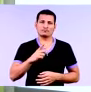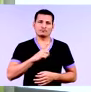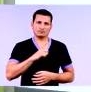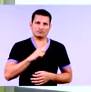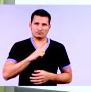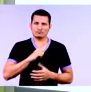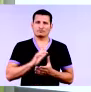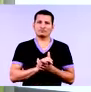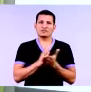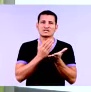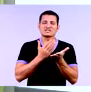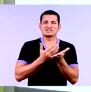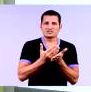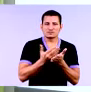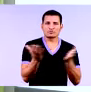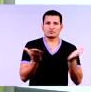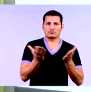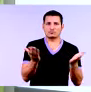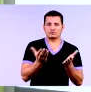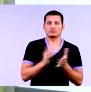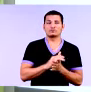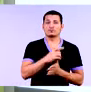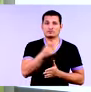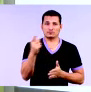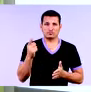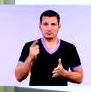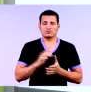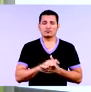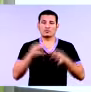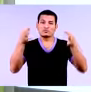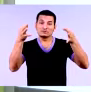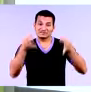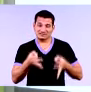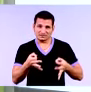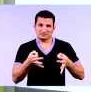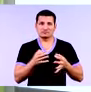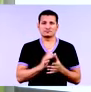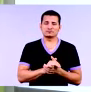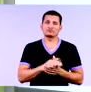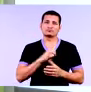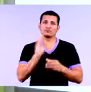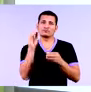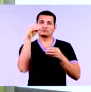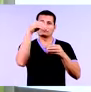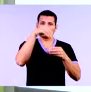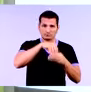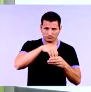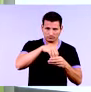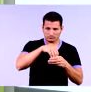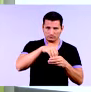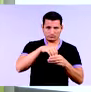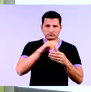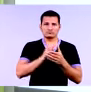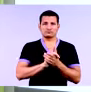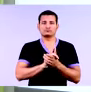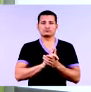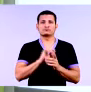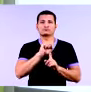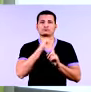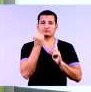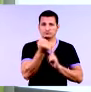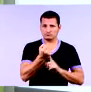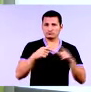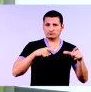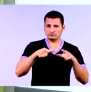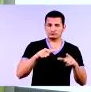esse início aqui hoje, vocês com certeza se estarão inseridos no mercado de trabalho como